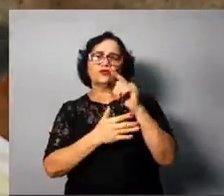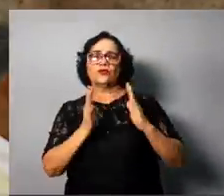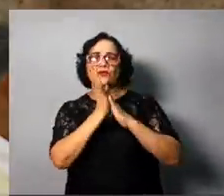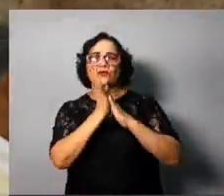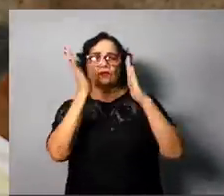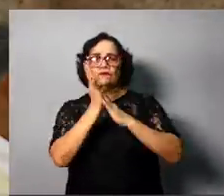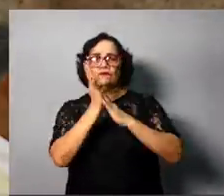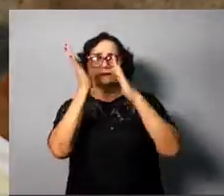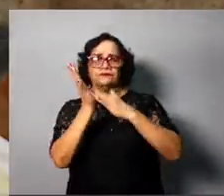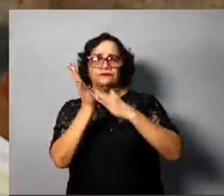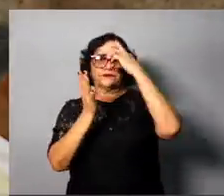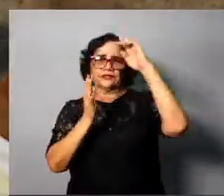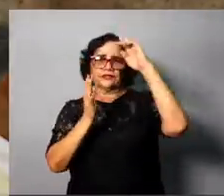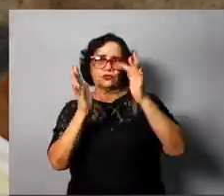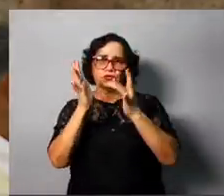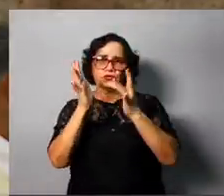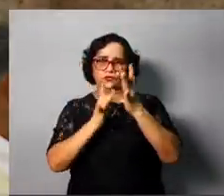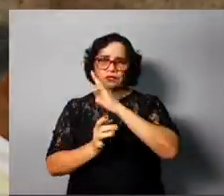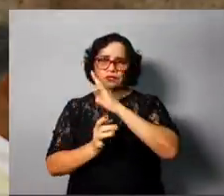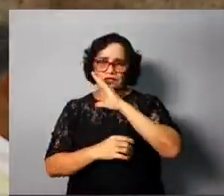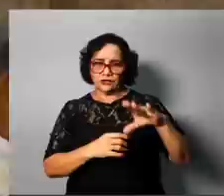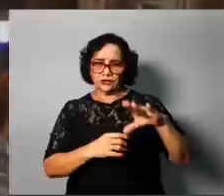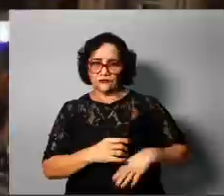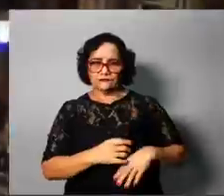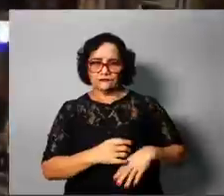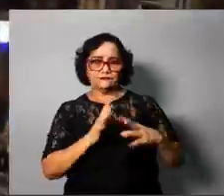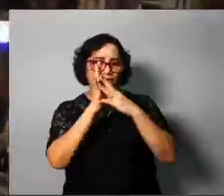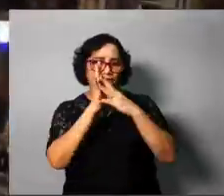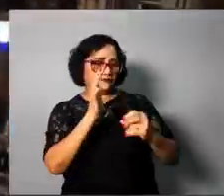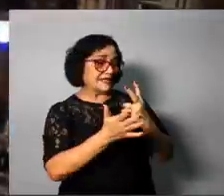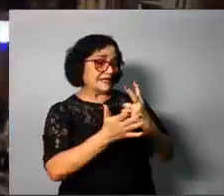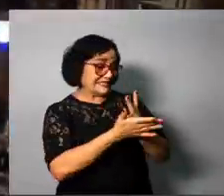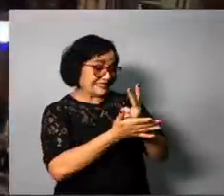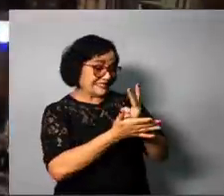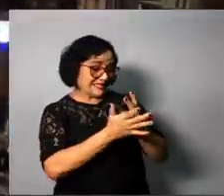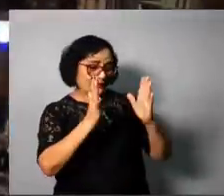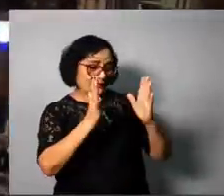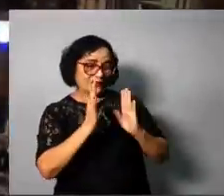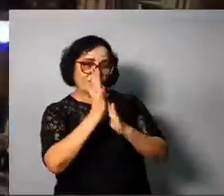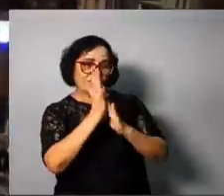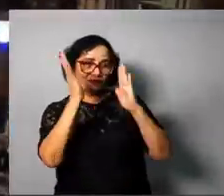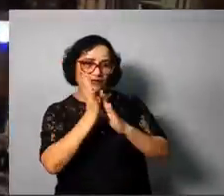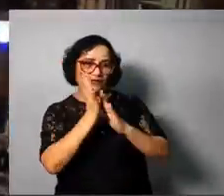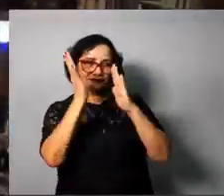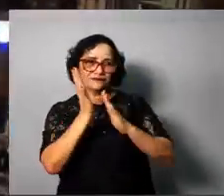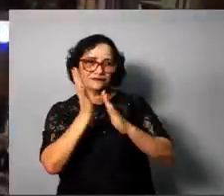seja nosso Senhor Jesus Cristo. Para sempre seja louvado.